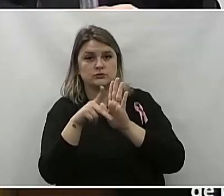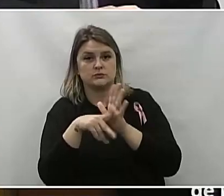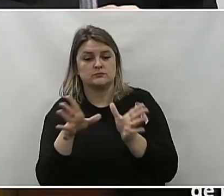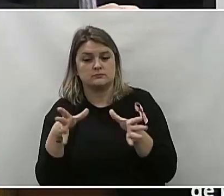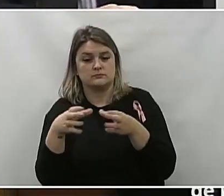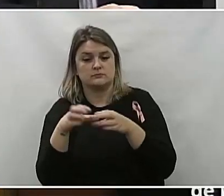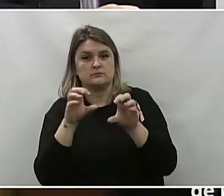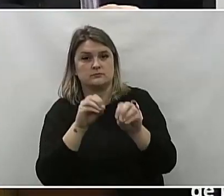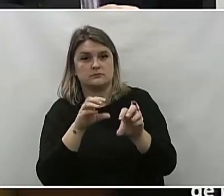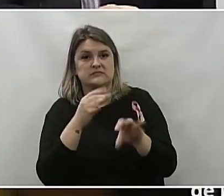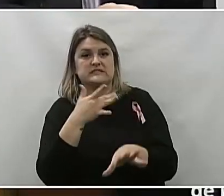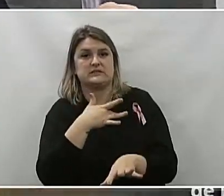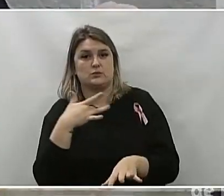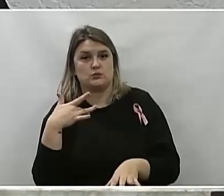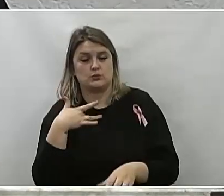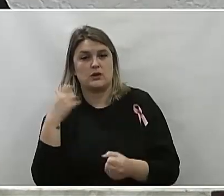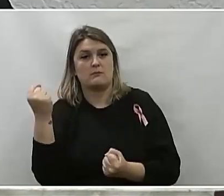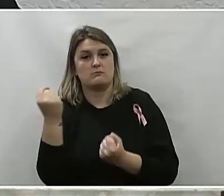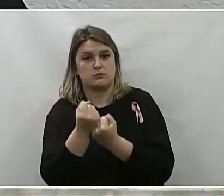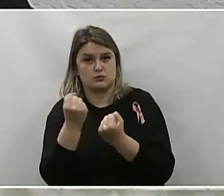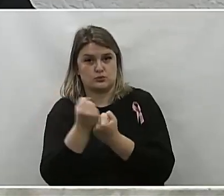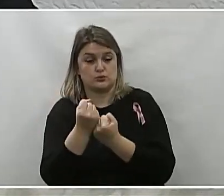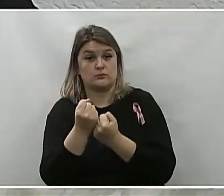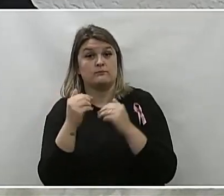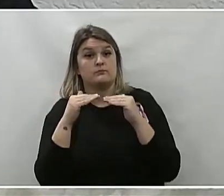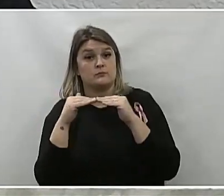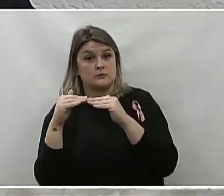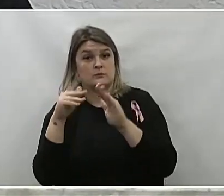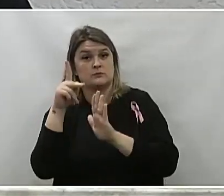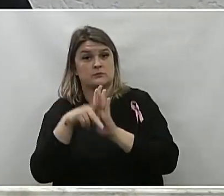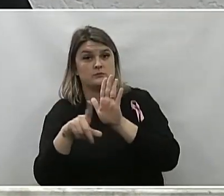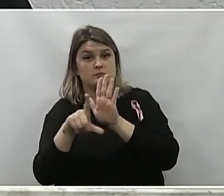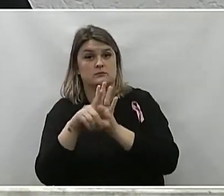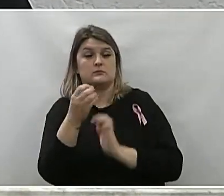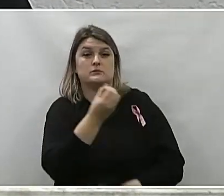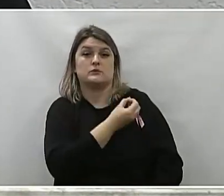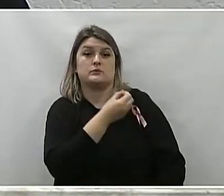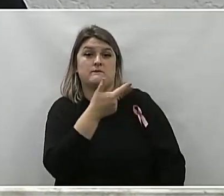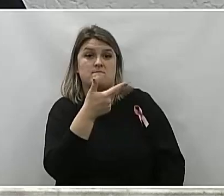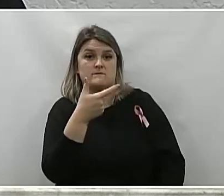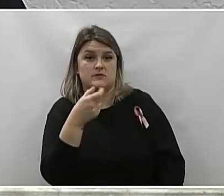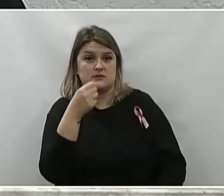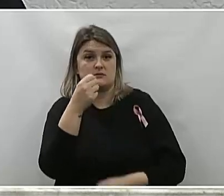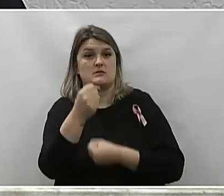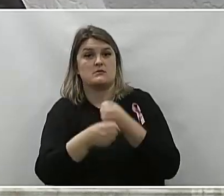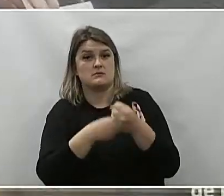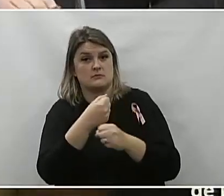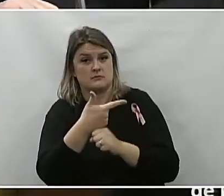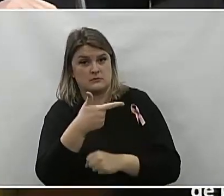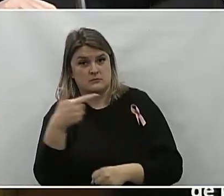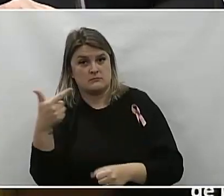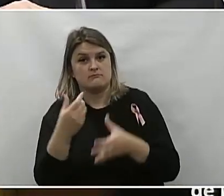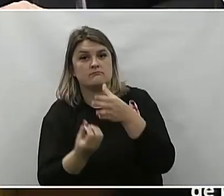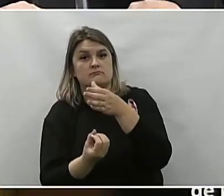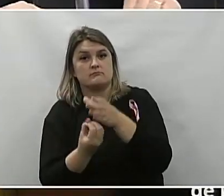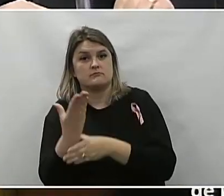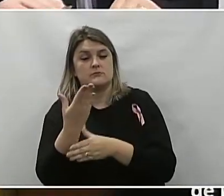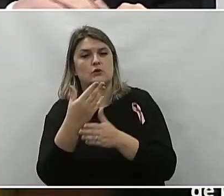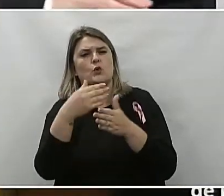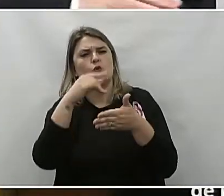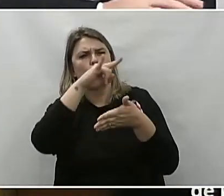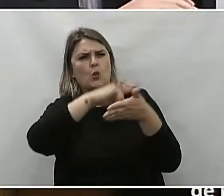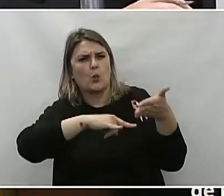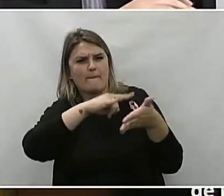da comissão de educação saúde e assistência favorável ao projeto de lei ordinário de número 20 de 2022 cria o